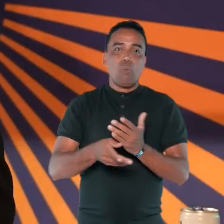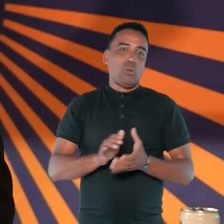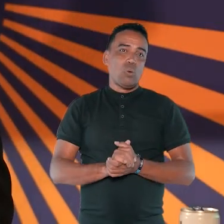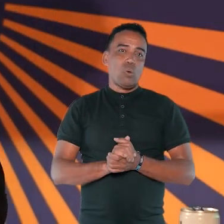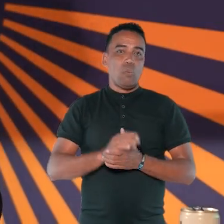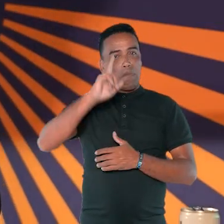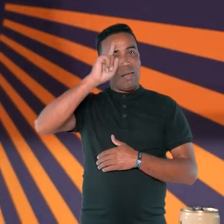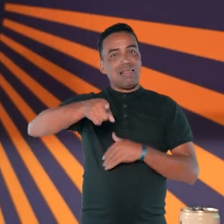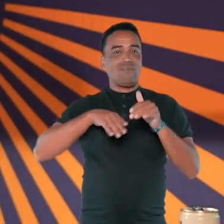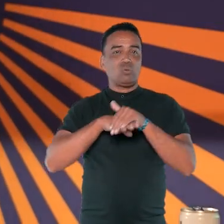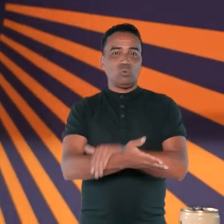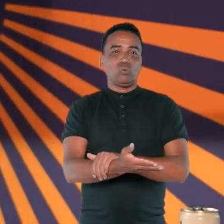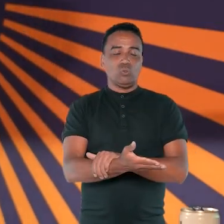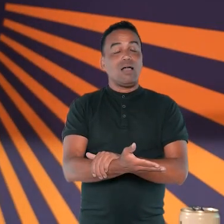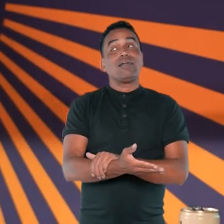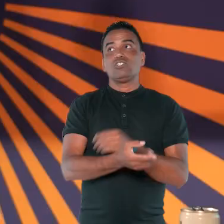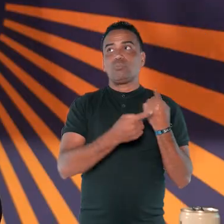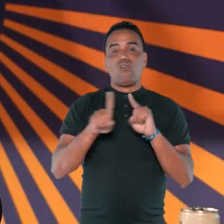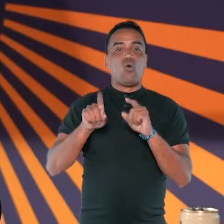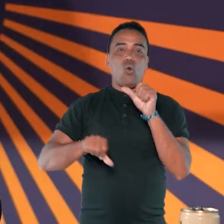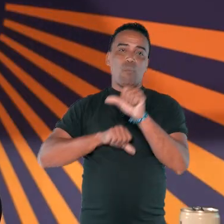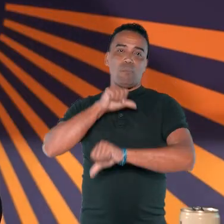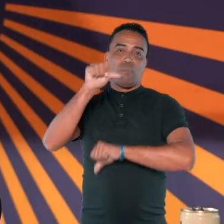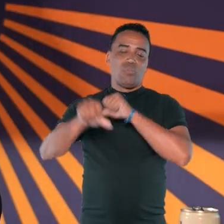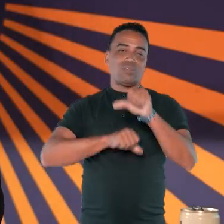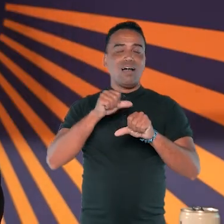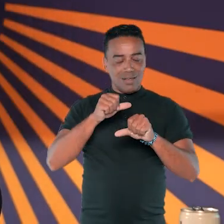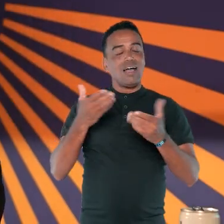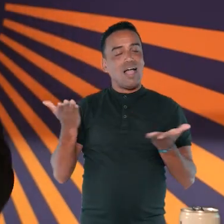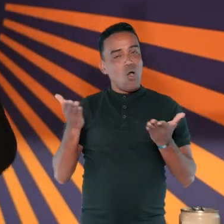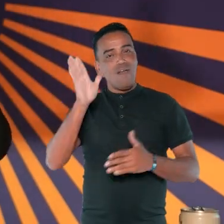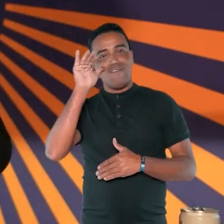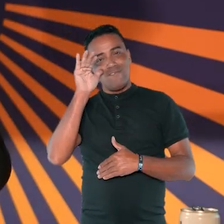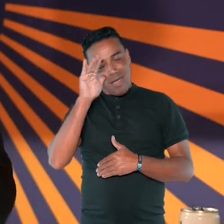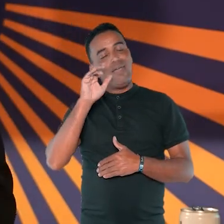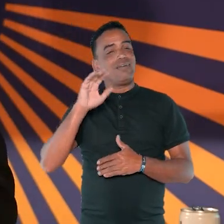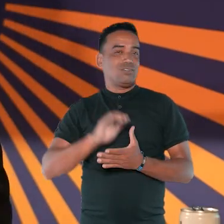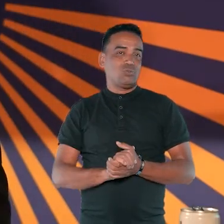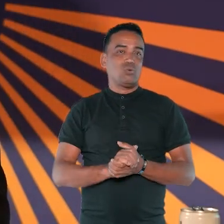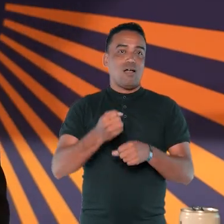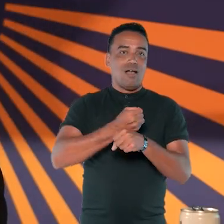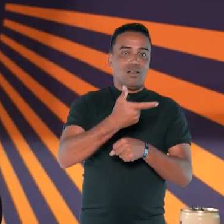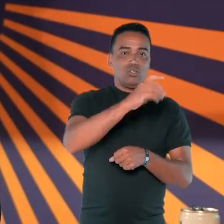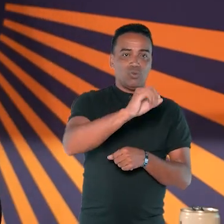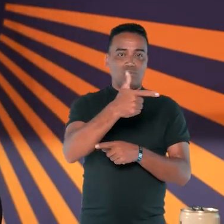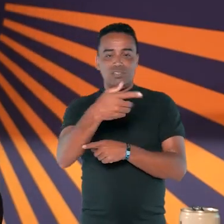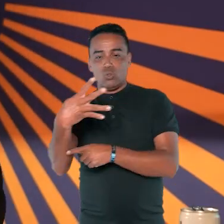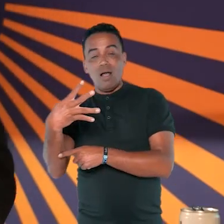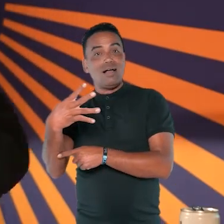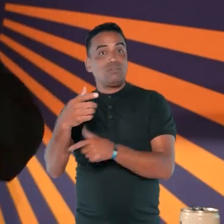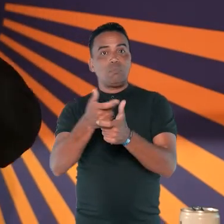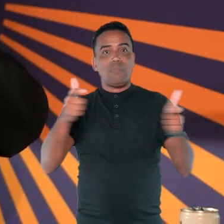pessoas. E isto provocou reações, e nós estamos vendo nisso. No 2024, crescimento de